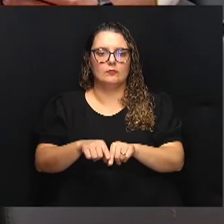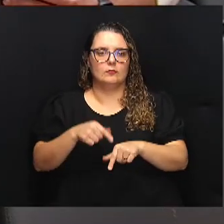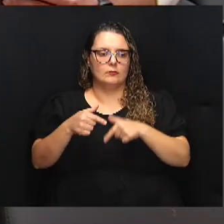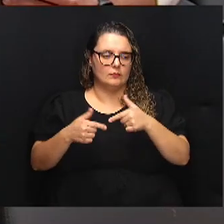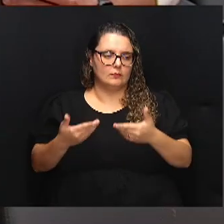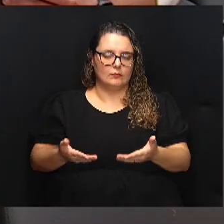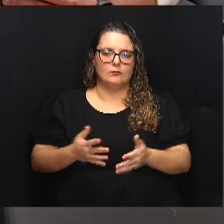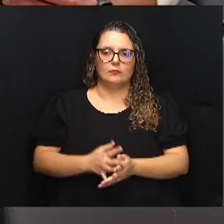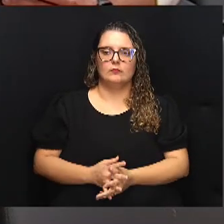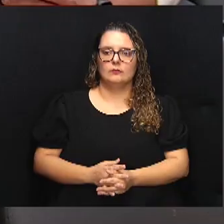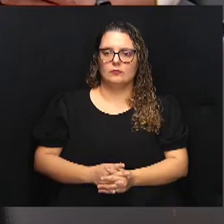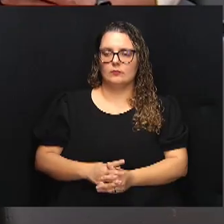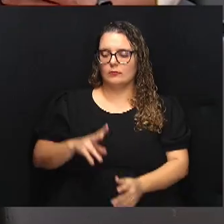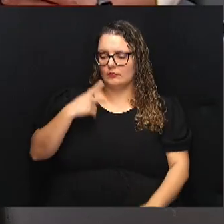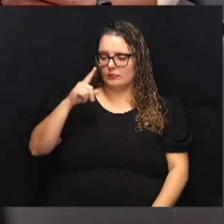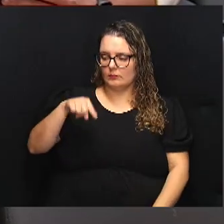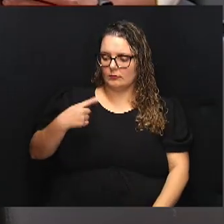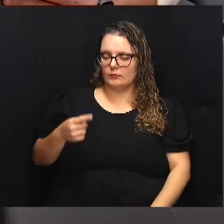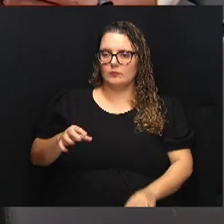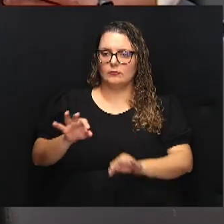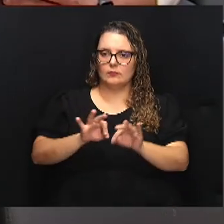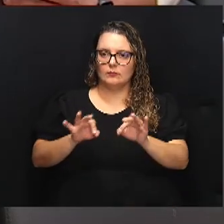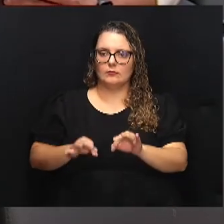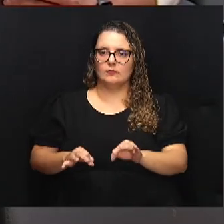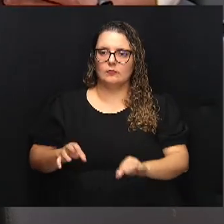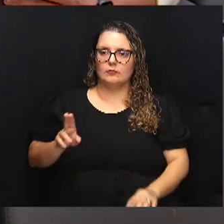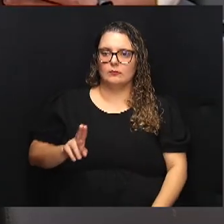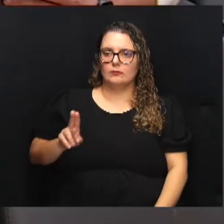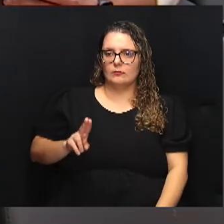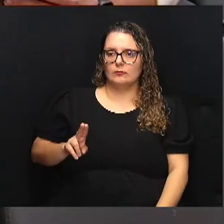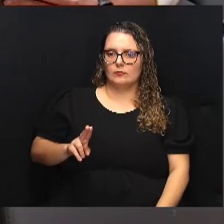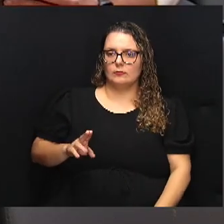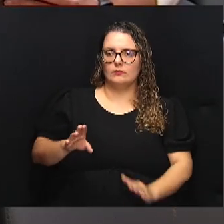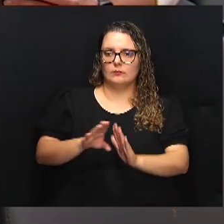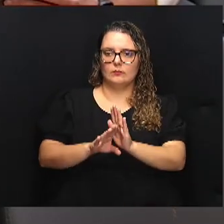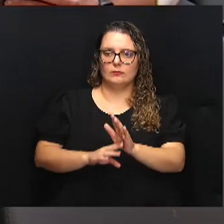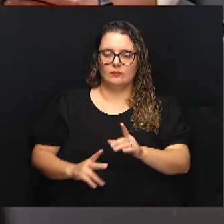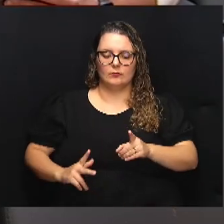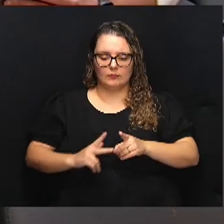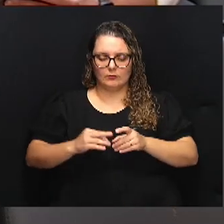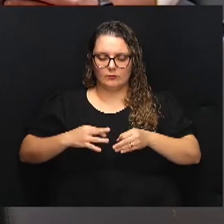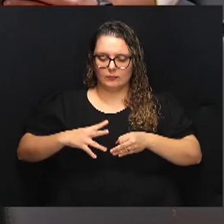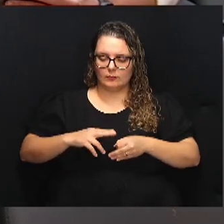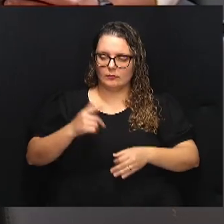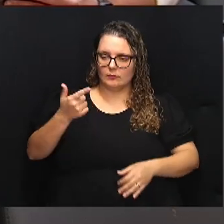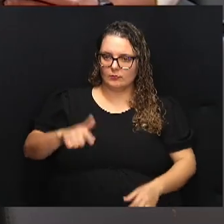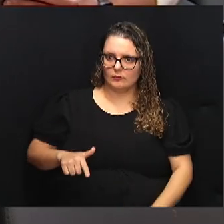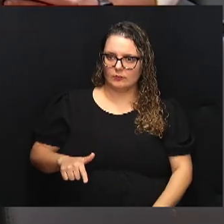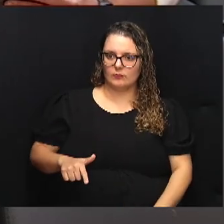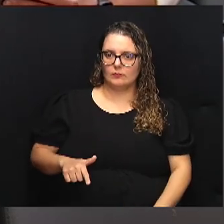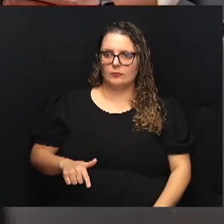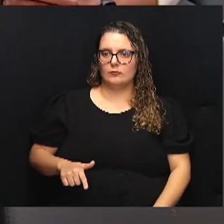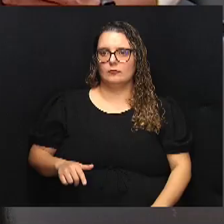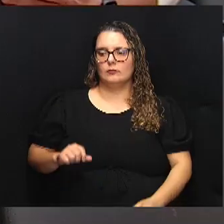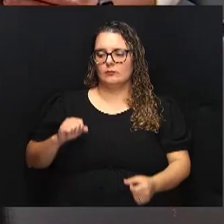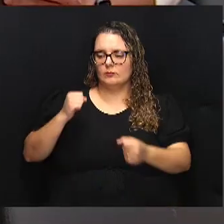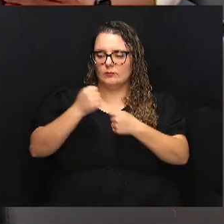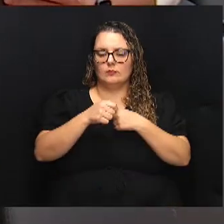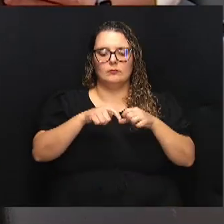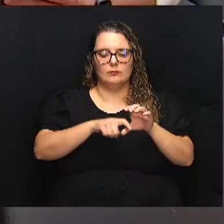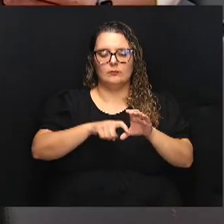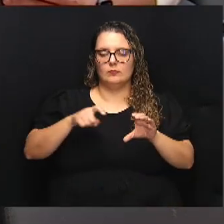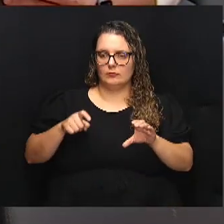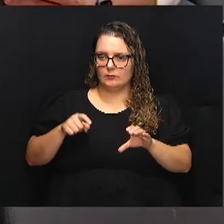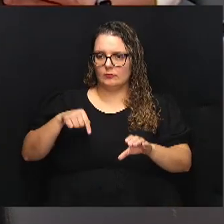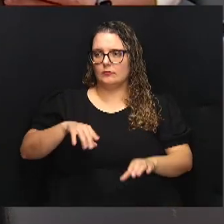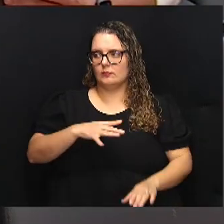sentido. Vereador, um outro projeto sobre a implementação do programa de castração contínua de animais dos protetores independentes